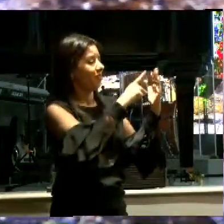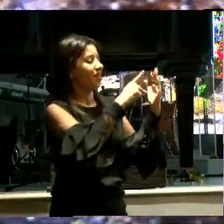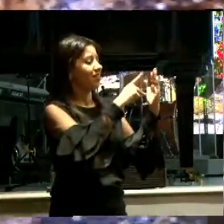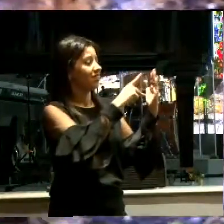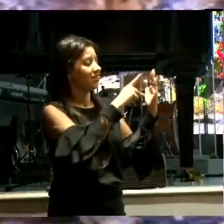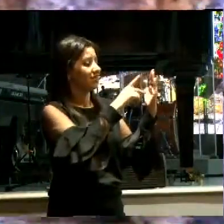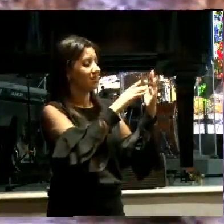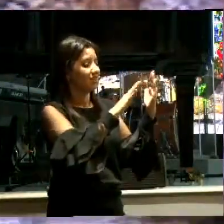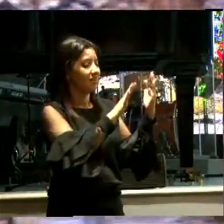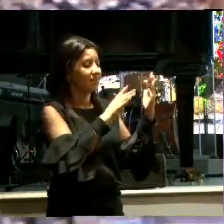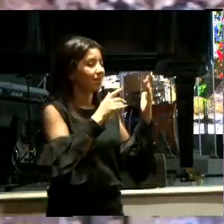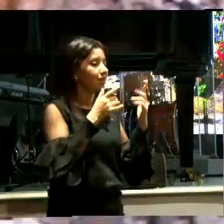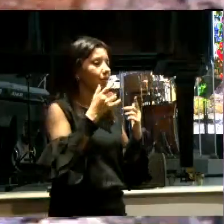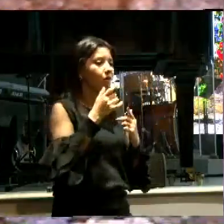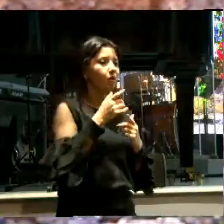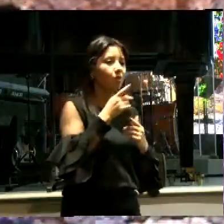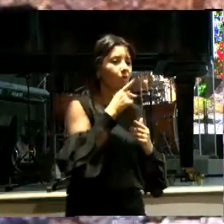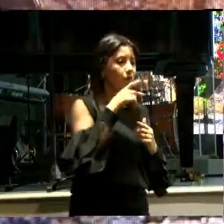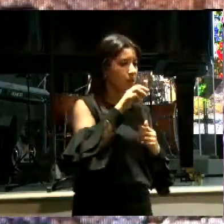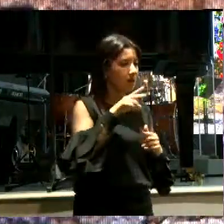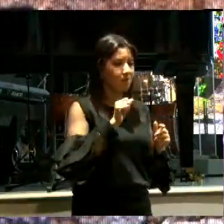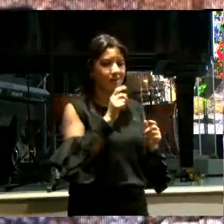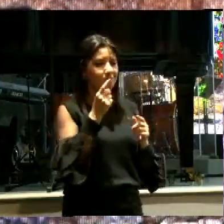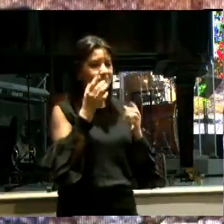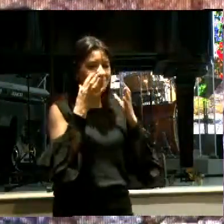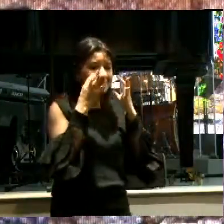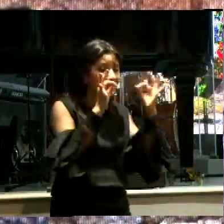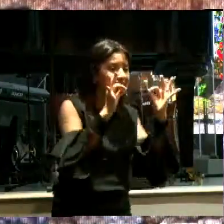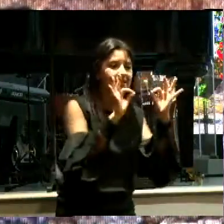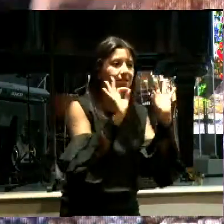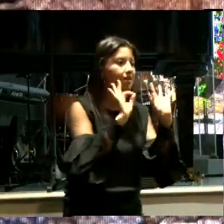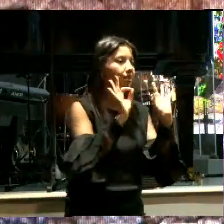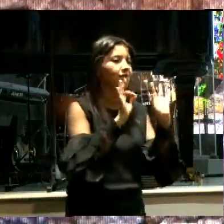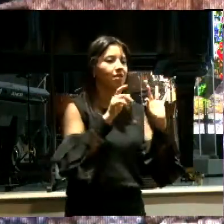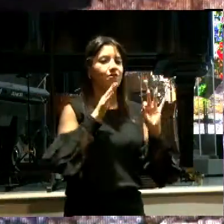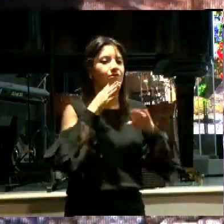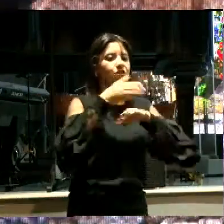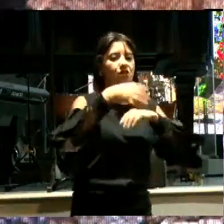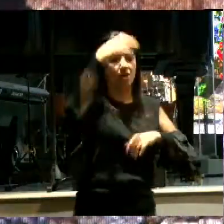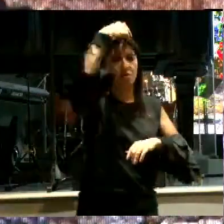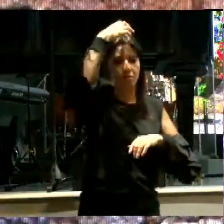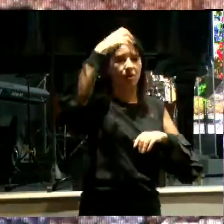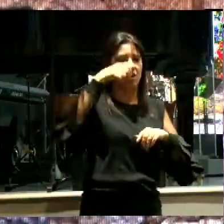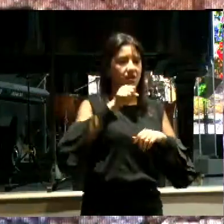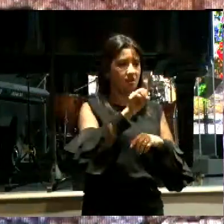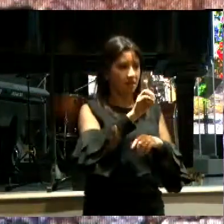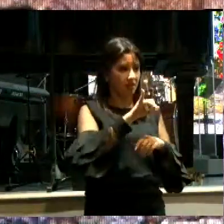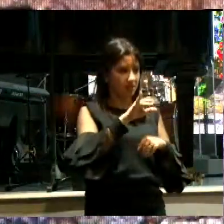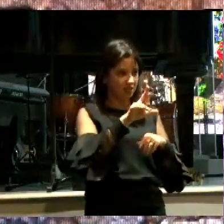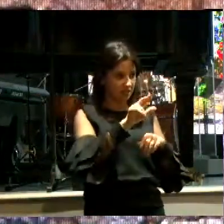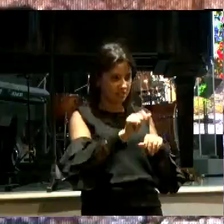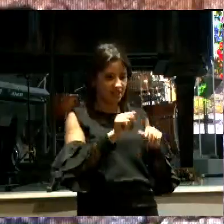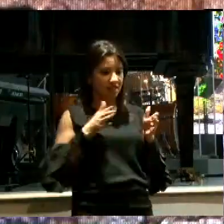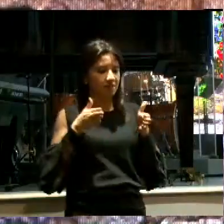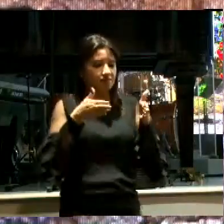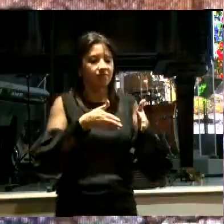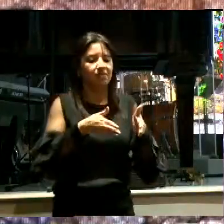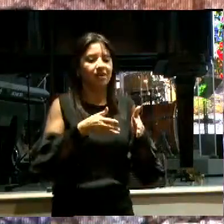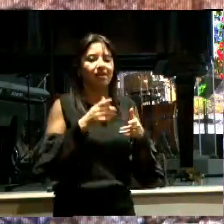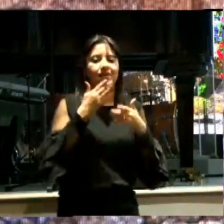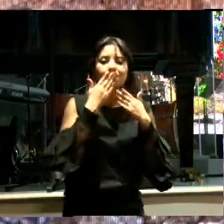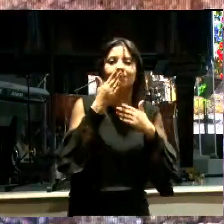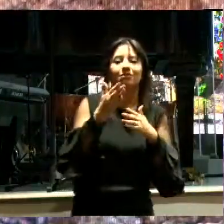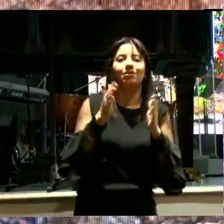foi direto para o rei da Síria, foi para quem não podia fazer nada por ele, quanto muitas das vezes é o que nós fazemos. Por quê?